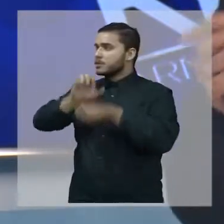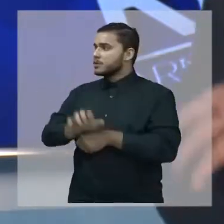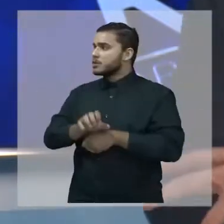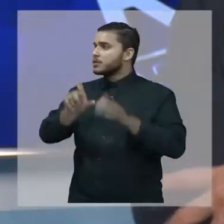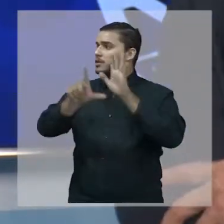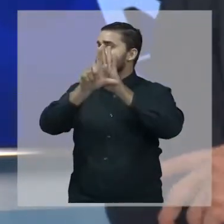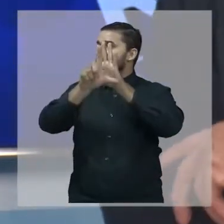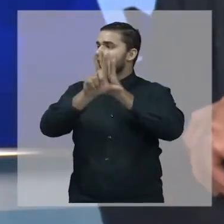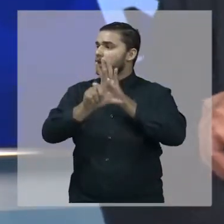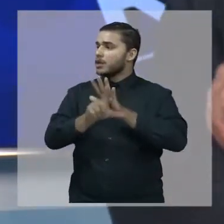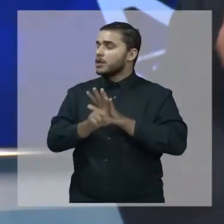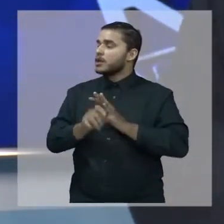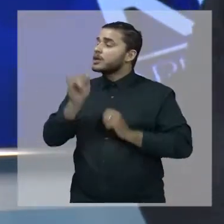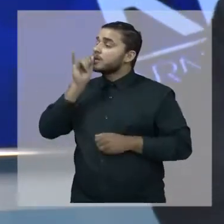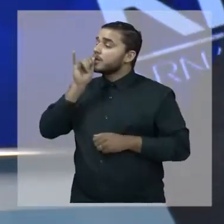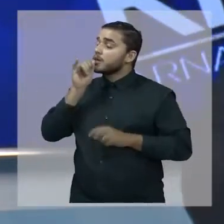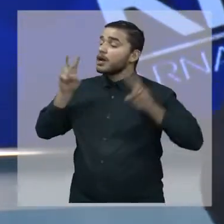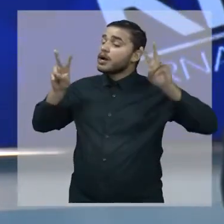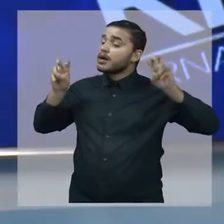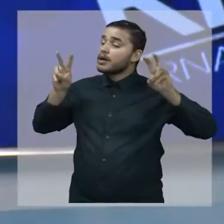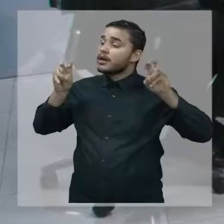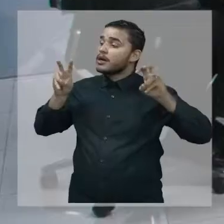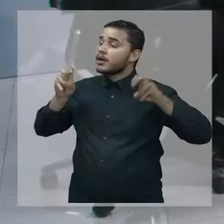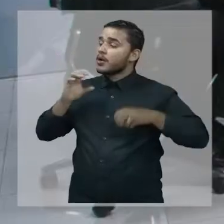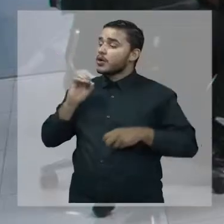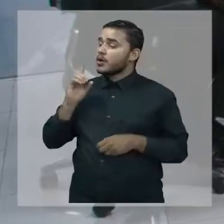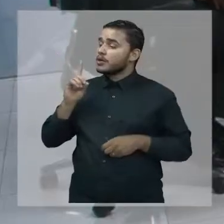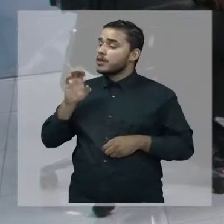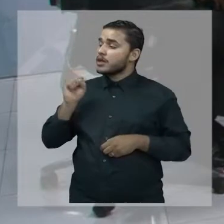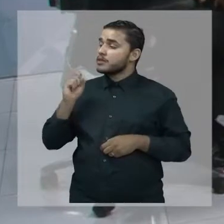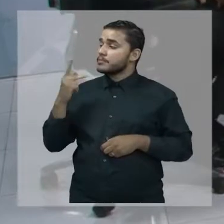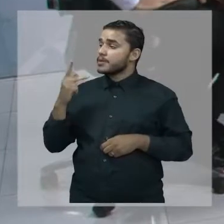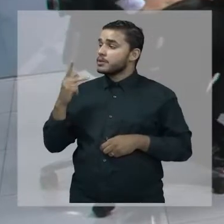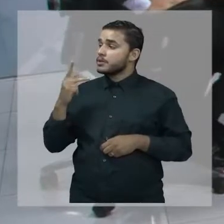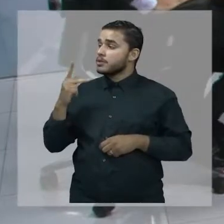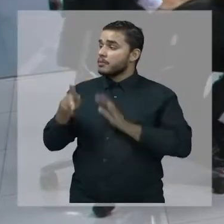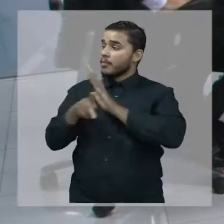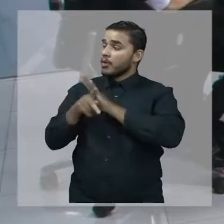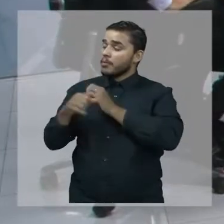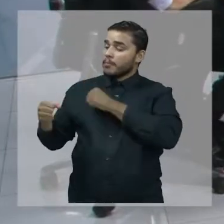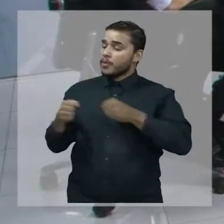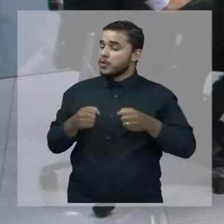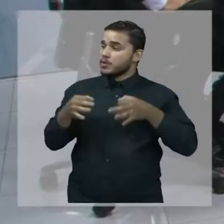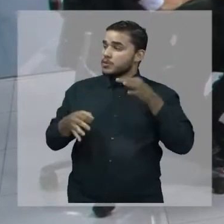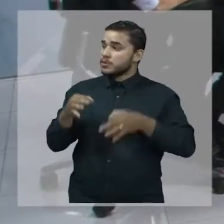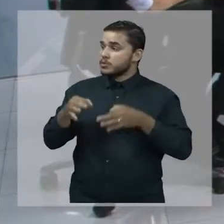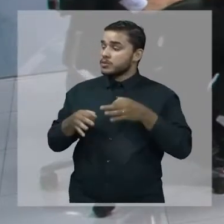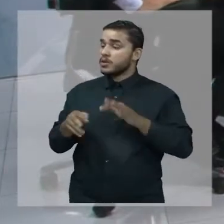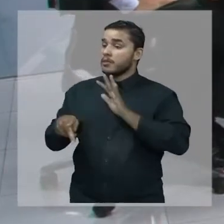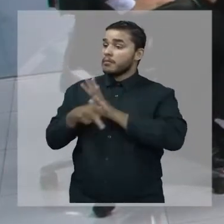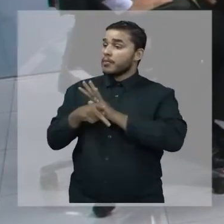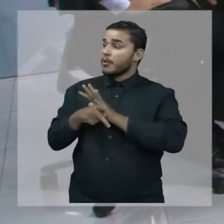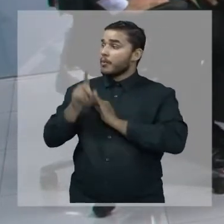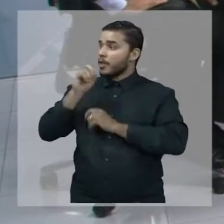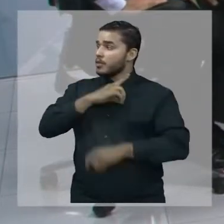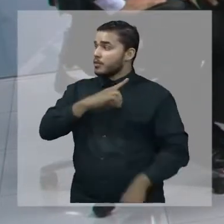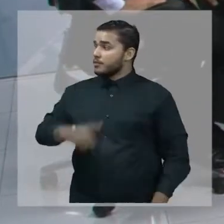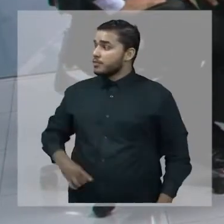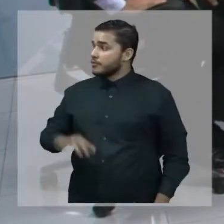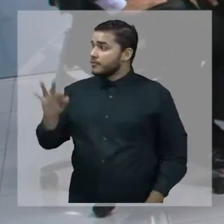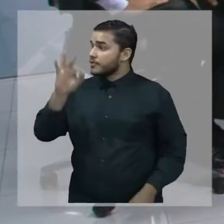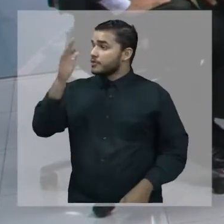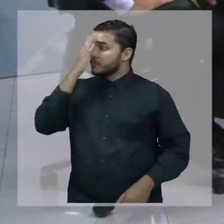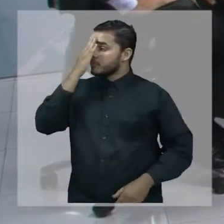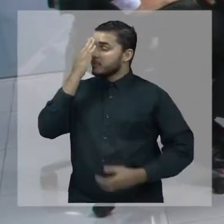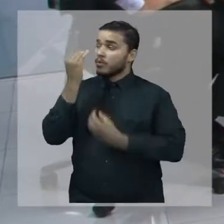exemplo, de mexer no duodécimo do Poder Judiciário, por exemplo? Exatamente, mas tem uma... No duodécimo do Poder Legislativo. Tem que mexer, por exemplo. Mas tem na lei de